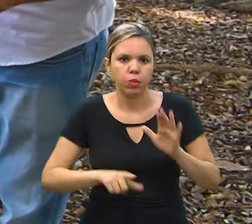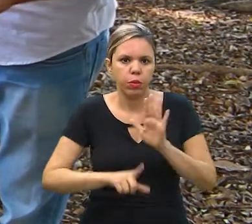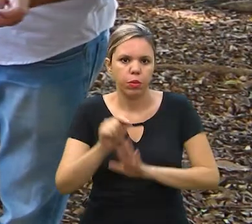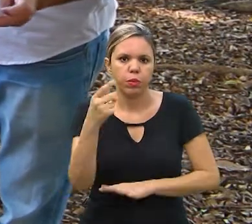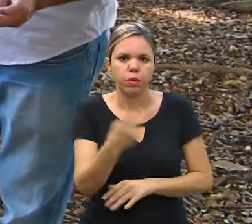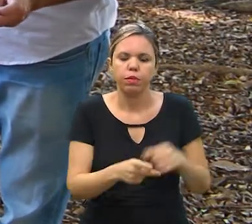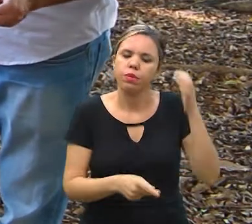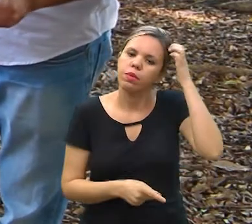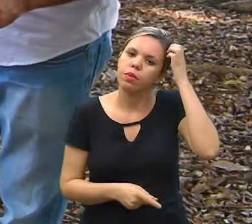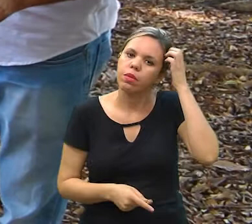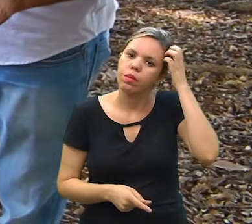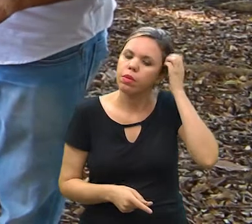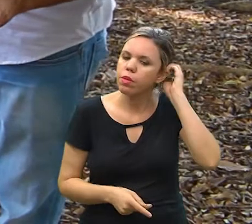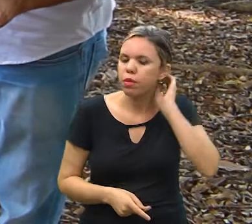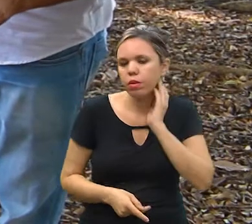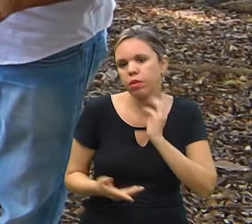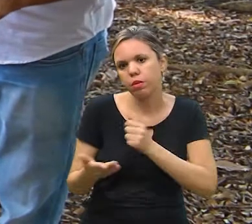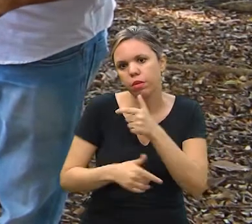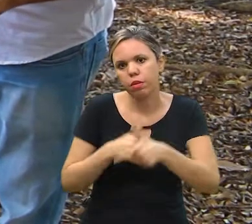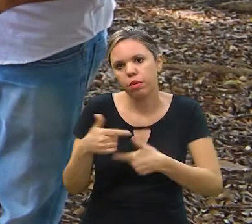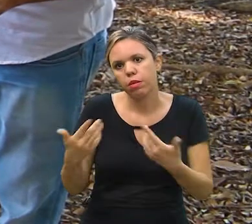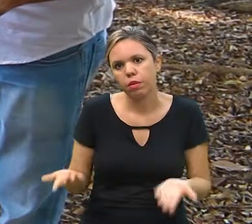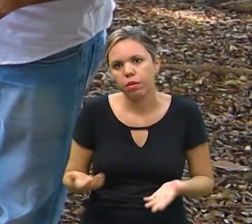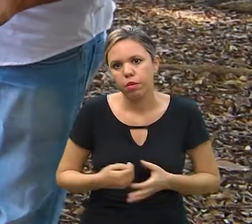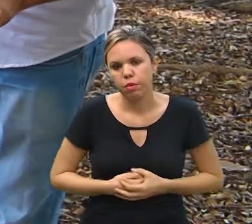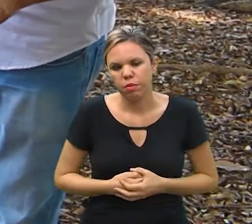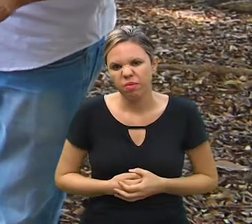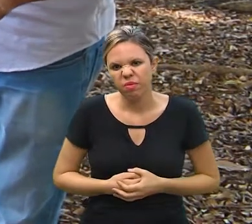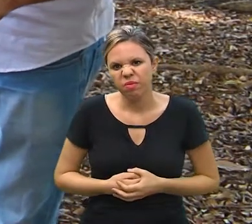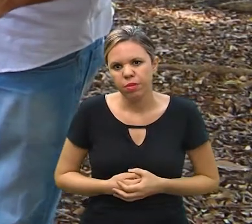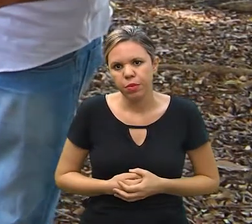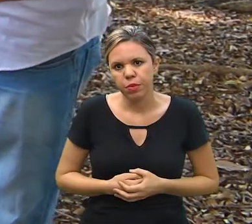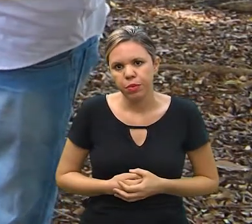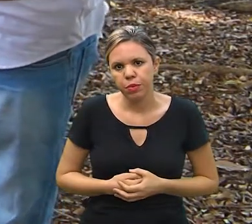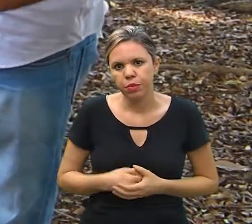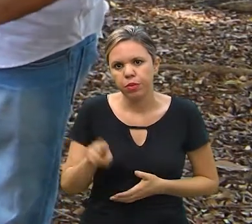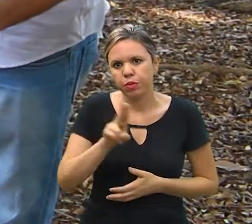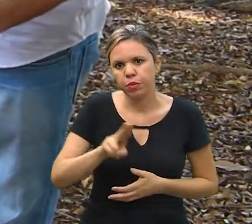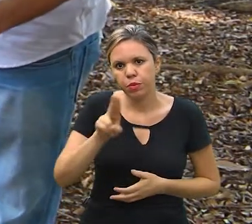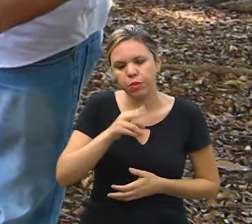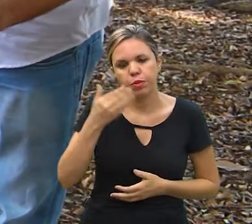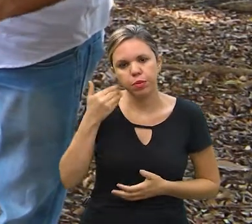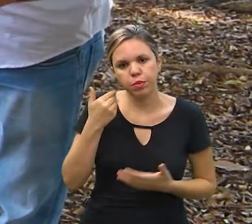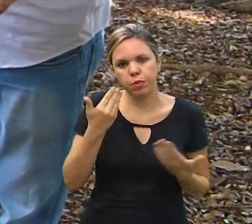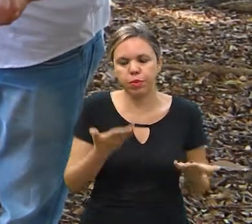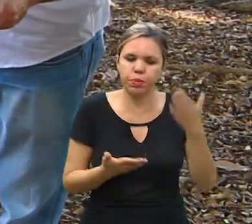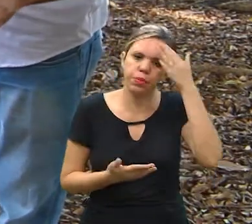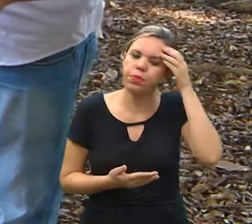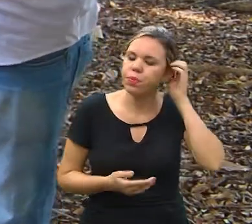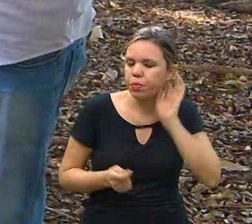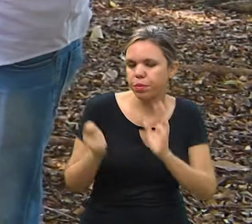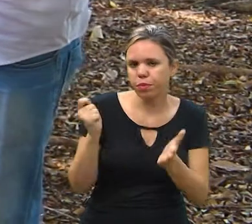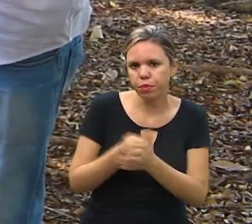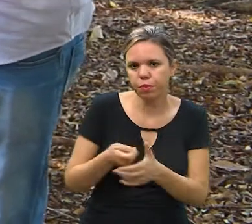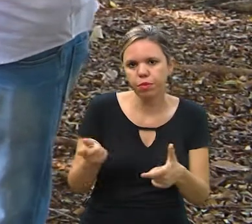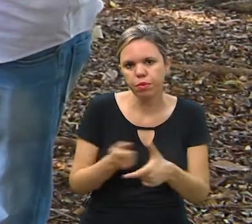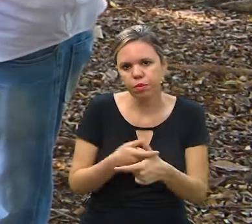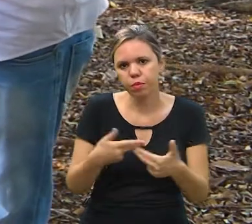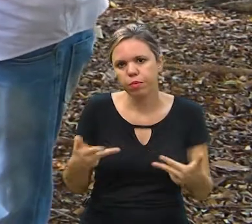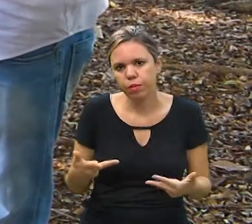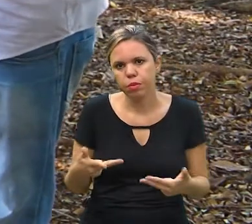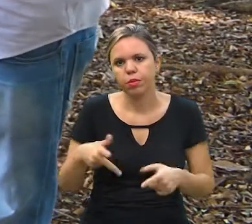dela com base no trabalho, e ela vai utilizando para pagar uma conta,